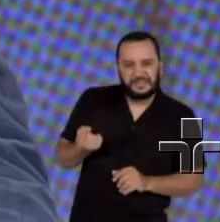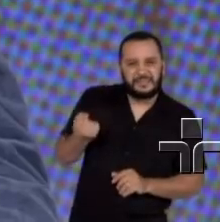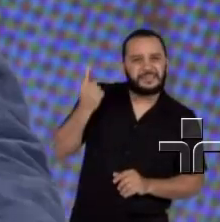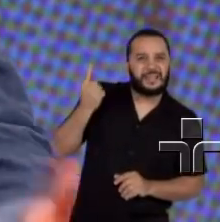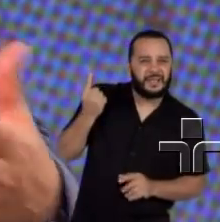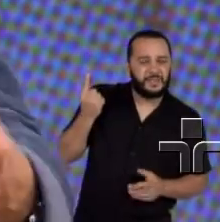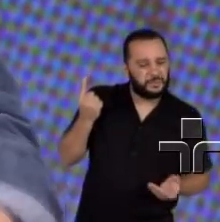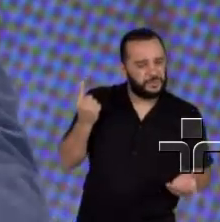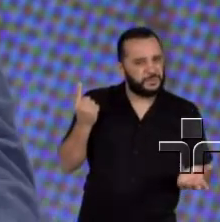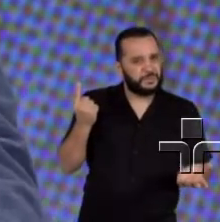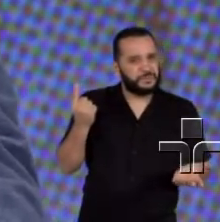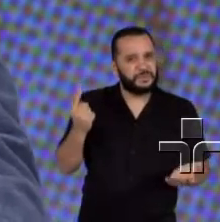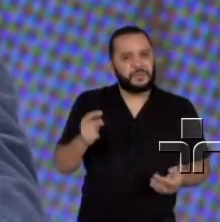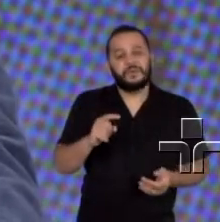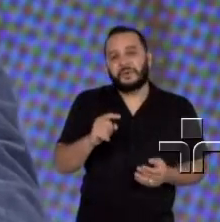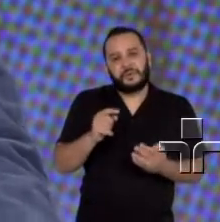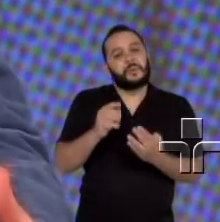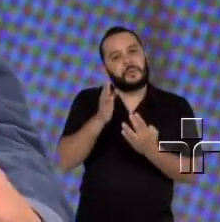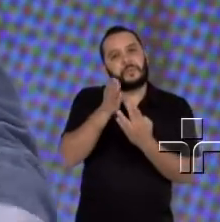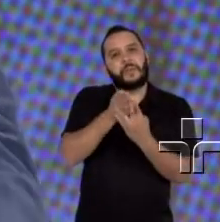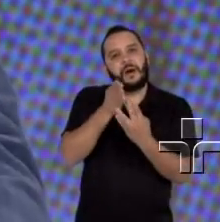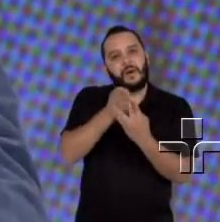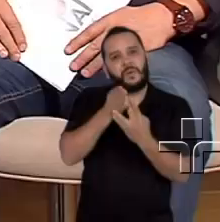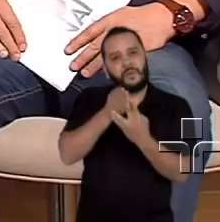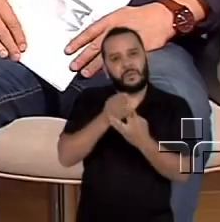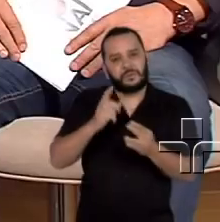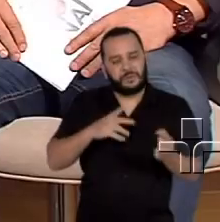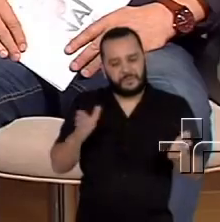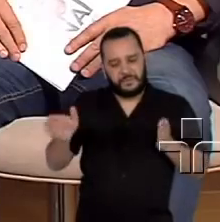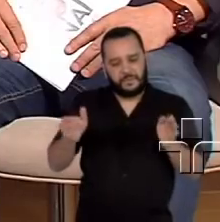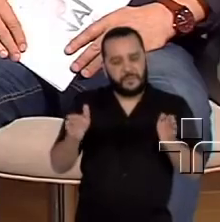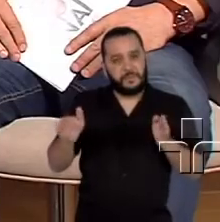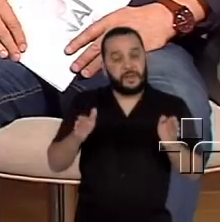assim. O barroco foi um momento em que o homem